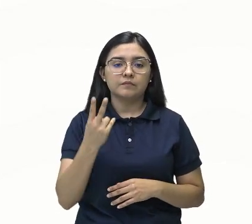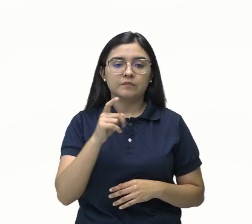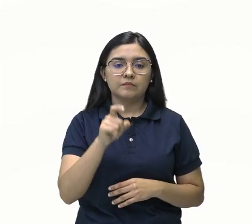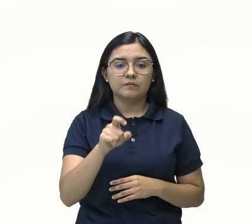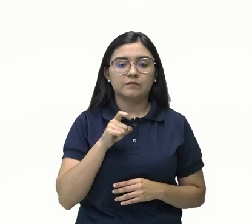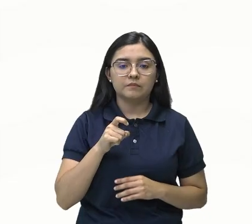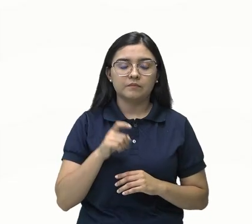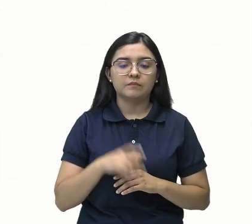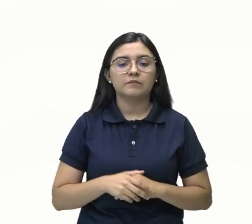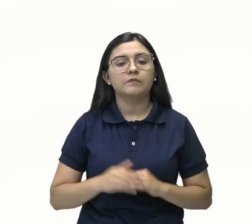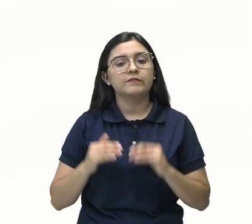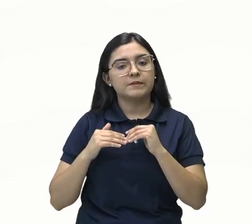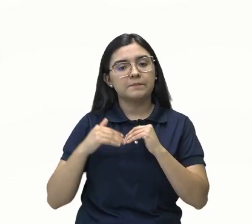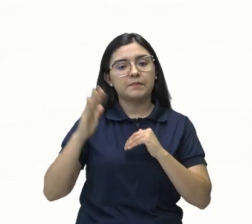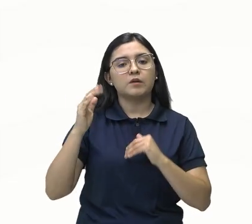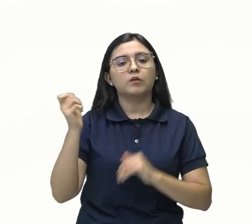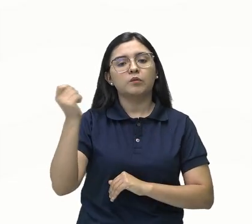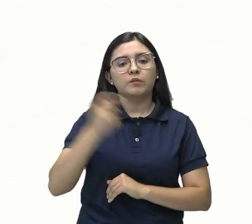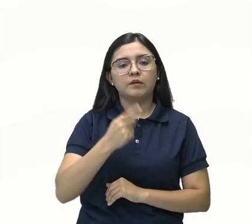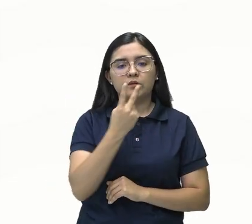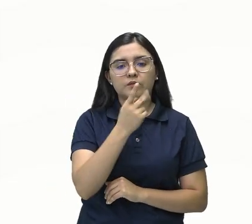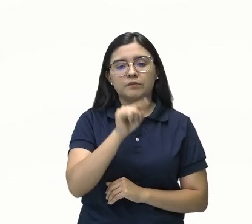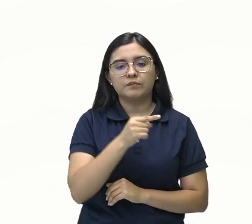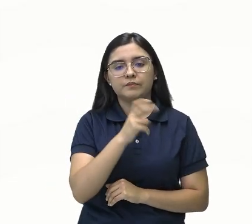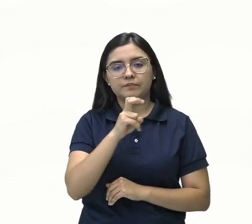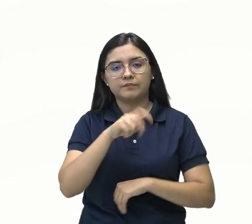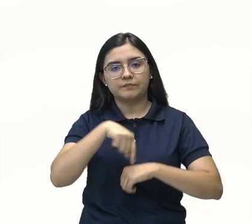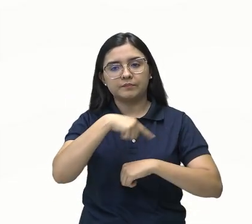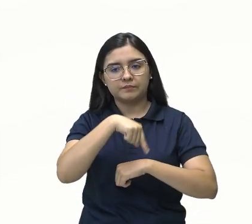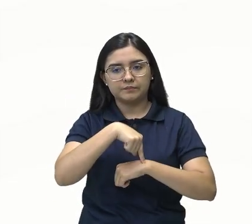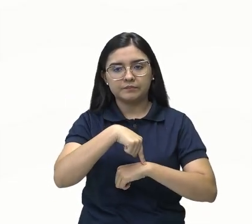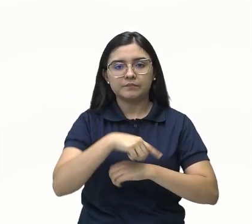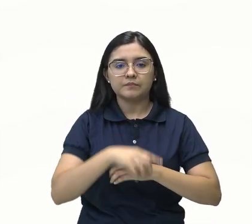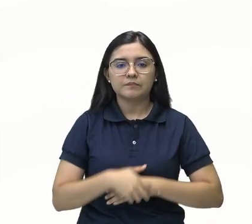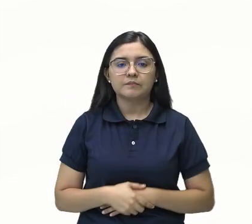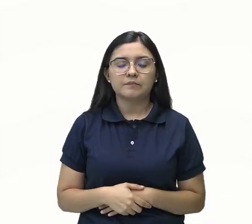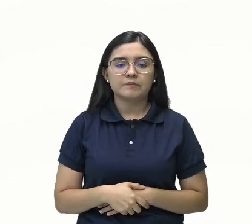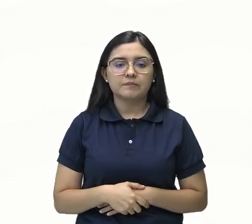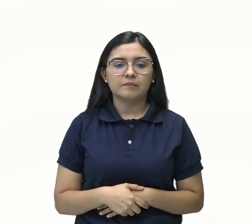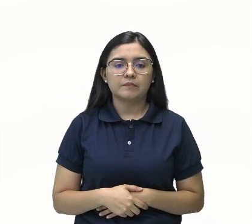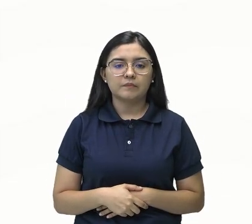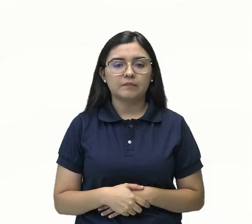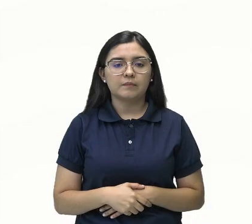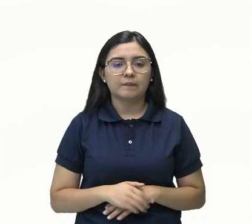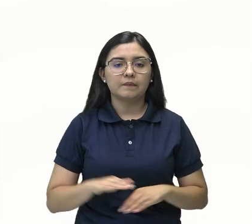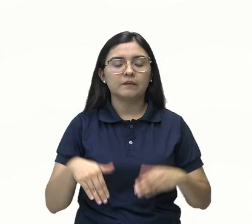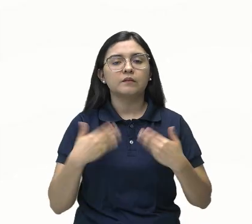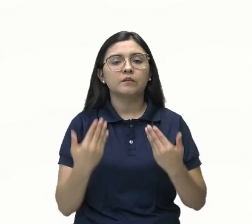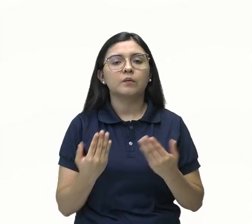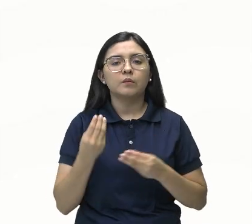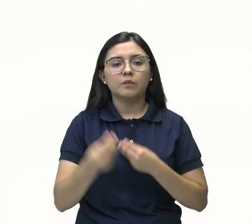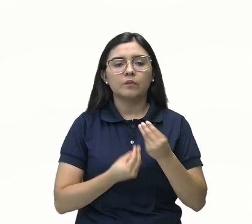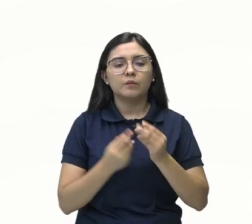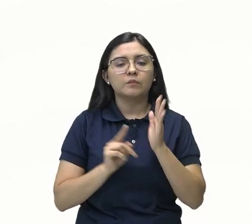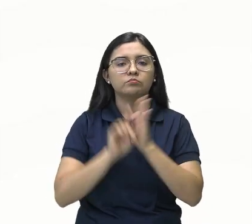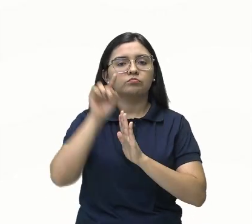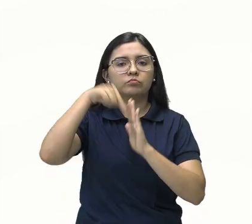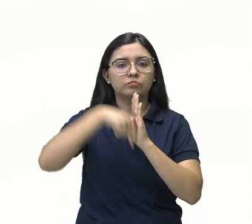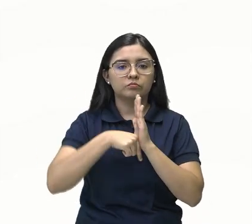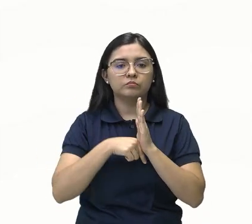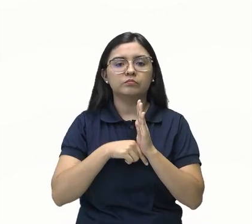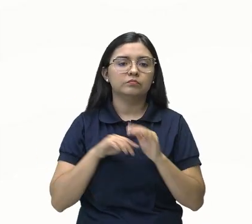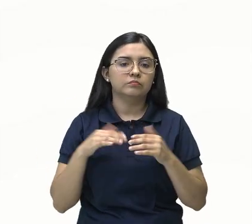ser maior do que 2,5, tá bom? E como eu coloco a ponta da seta para um número